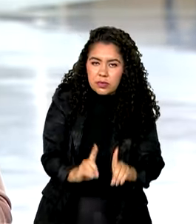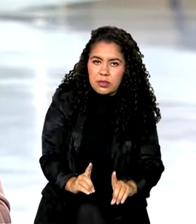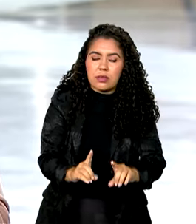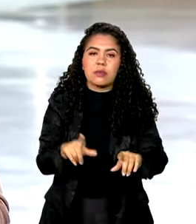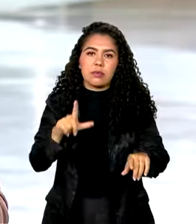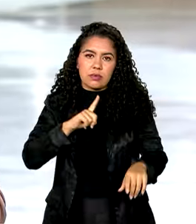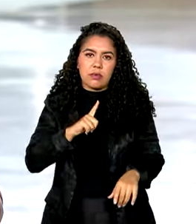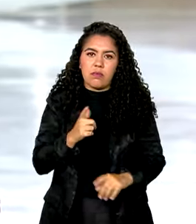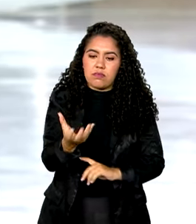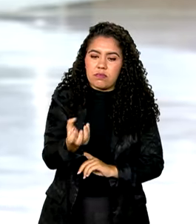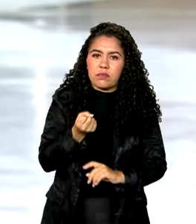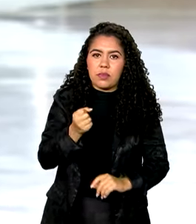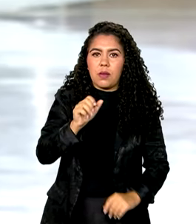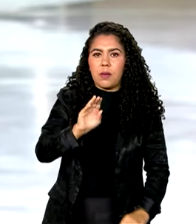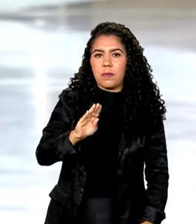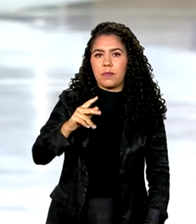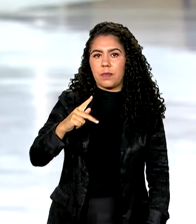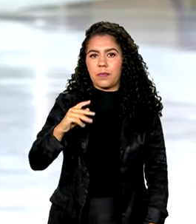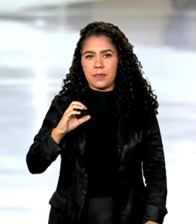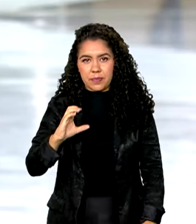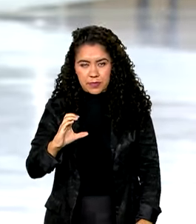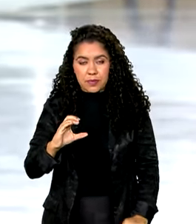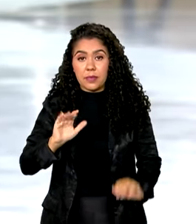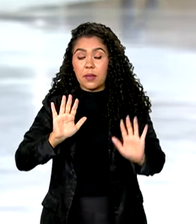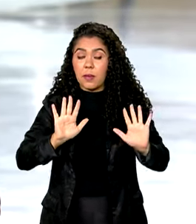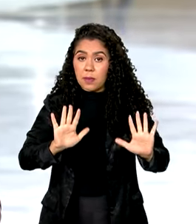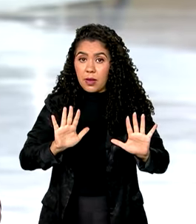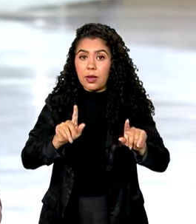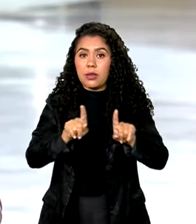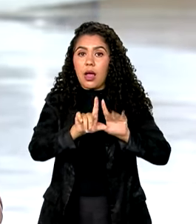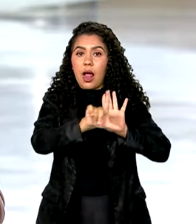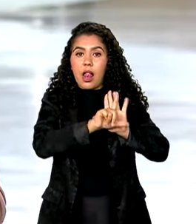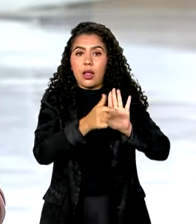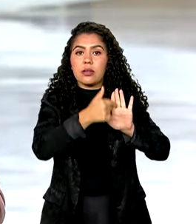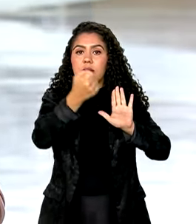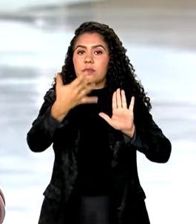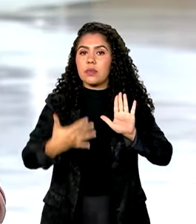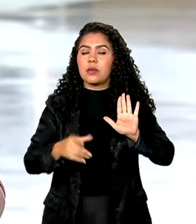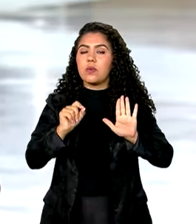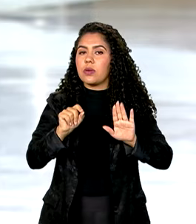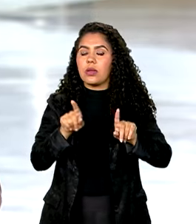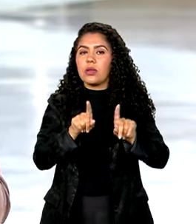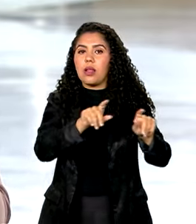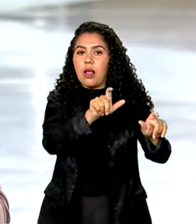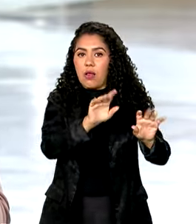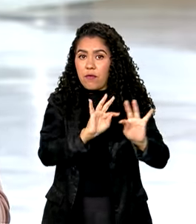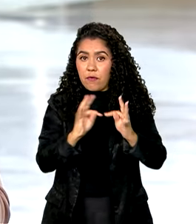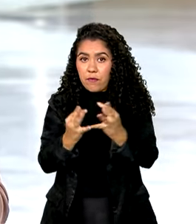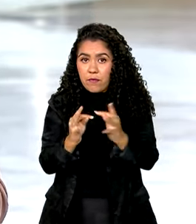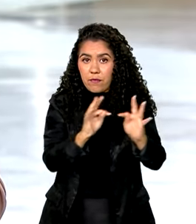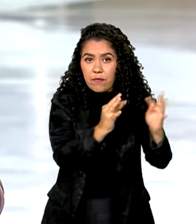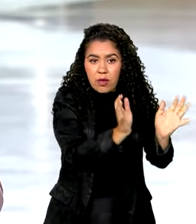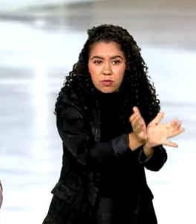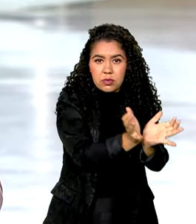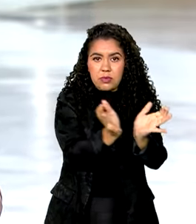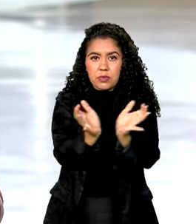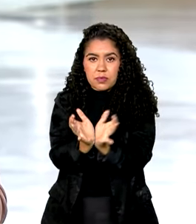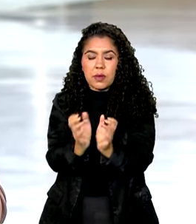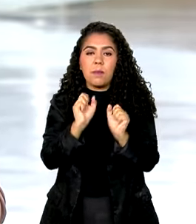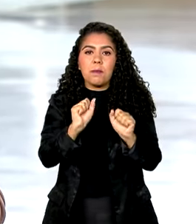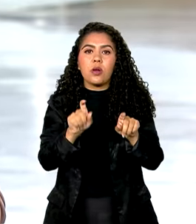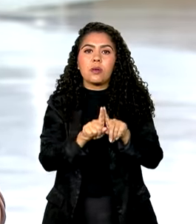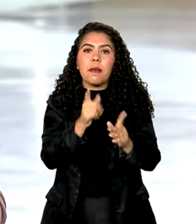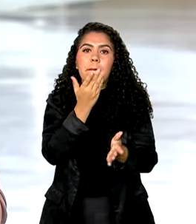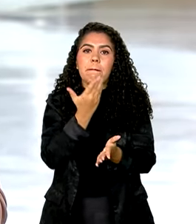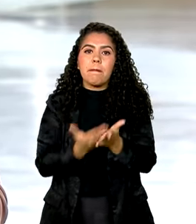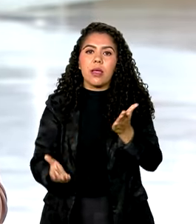recebem o benefício de prestação continuada. E olha, a lei também prevê situações em que essas famílias podem perder esse benefício. Por exemplo,